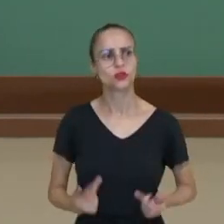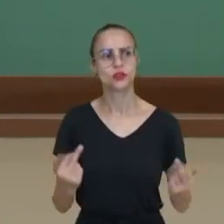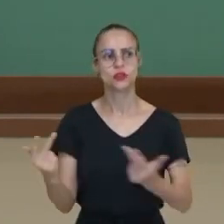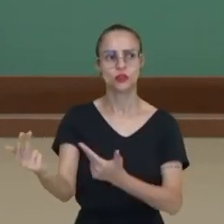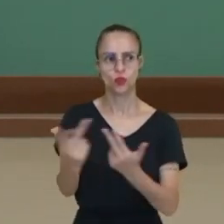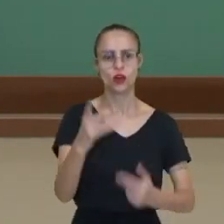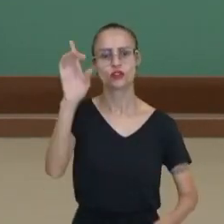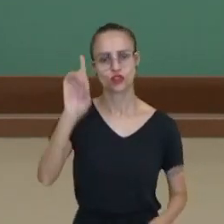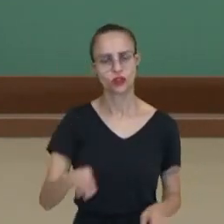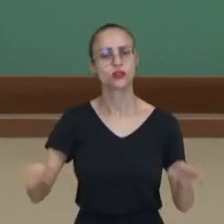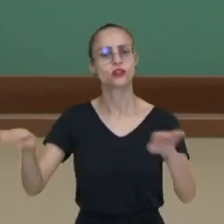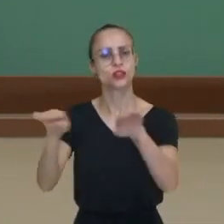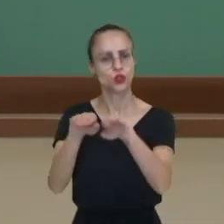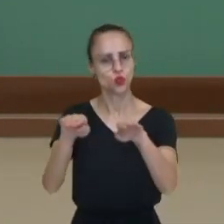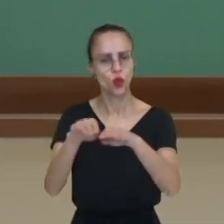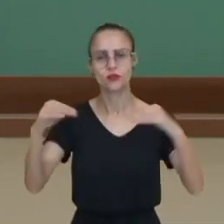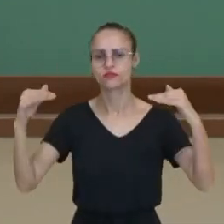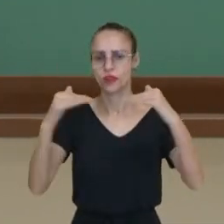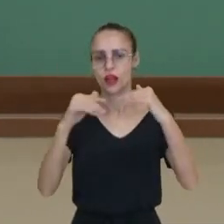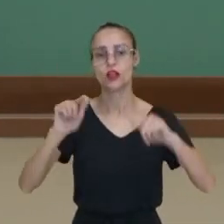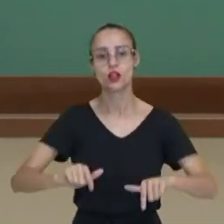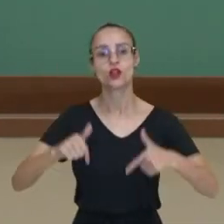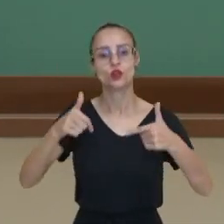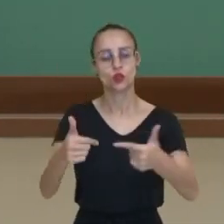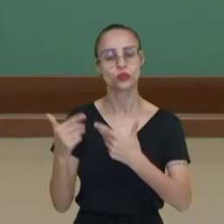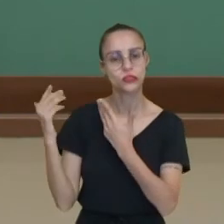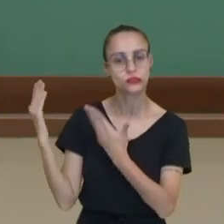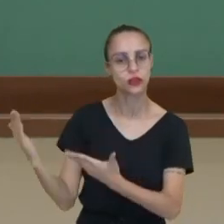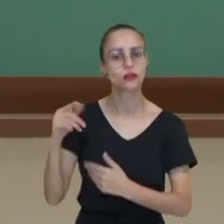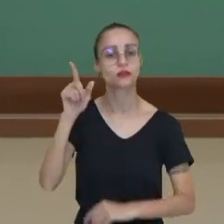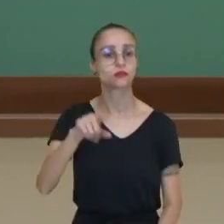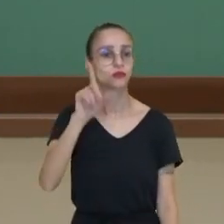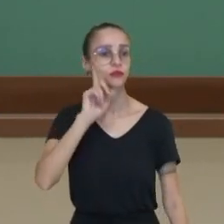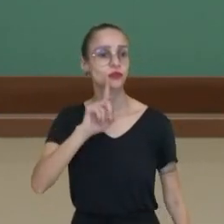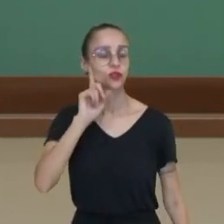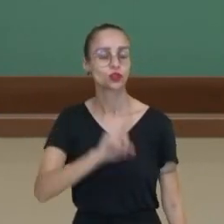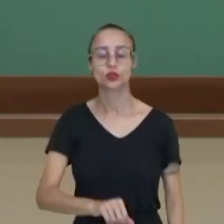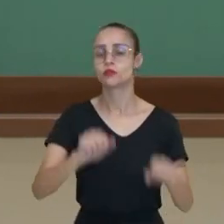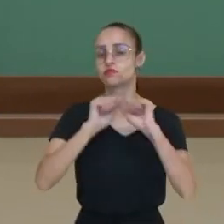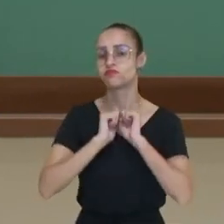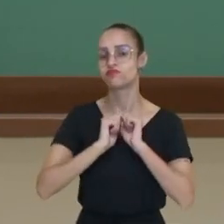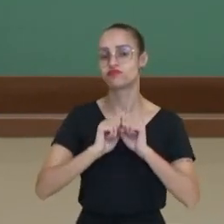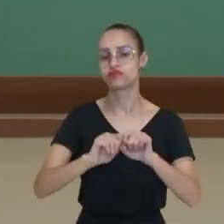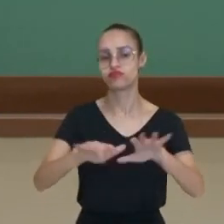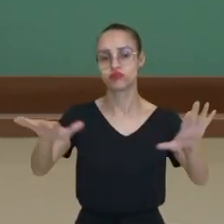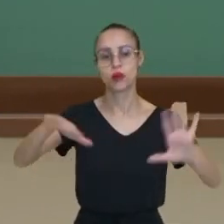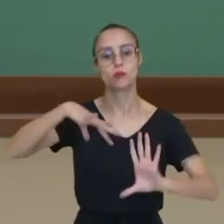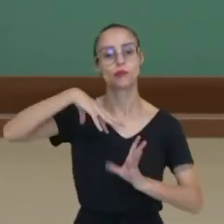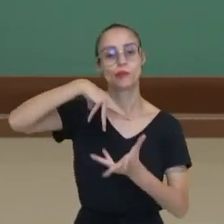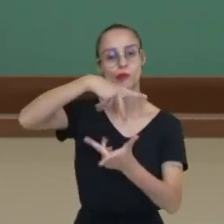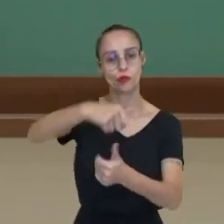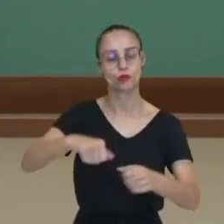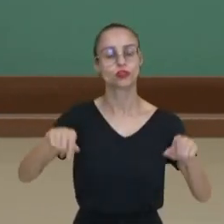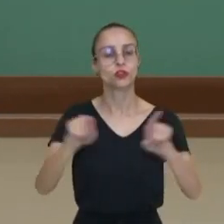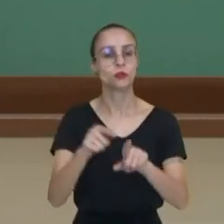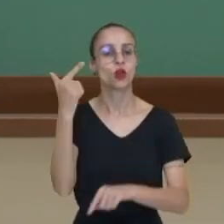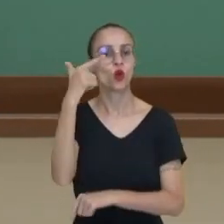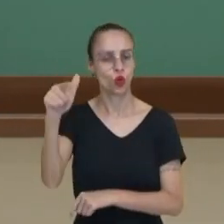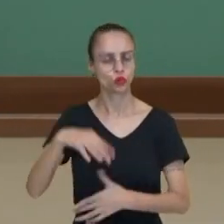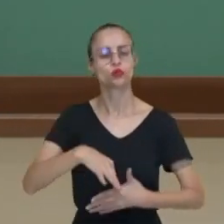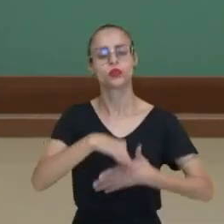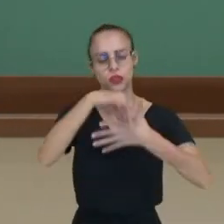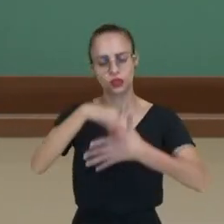direitos igualitários. Então essa luta de Martin Luther King nos Estados Unidos que acabou se espalhando aí para o mundo, junto de outros